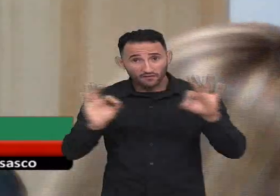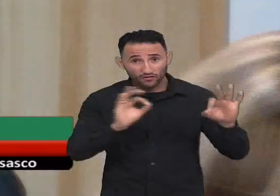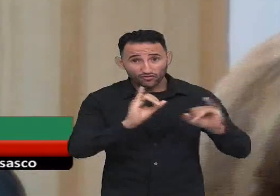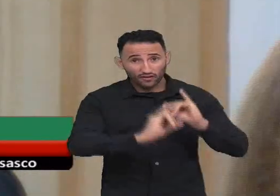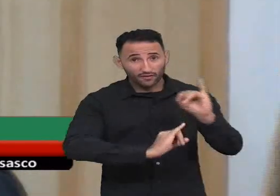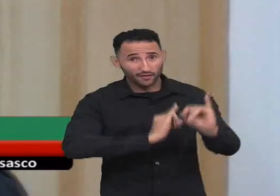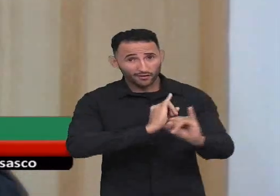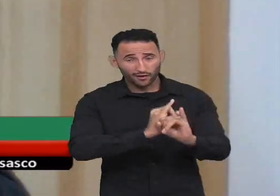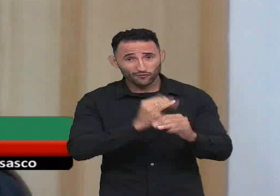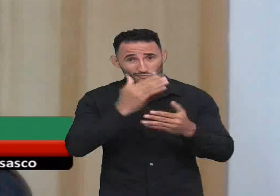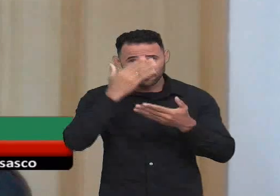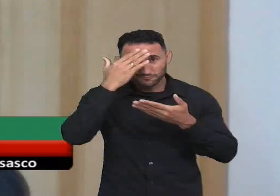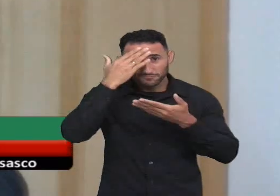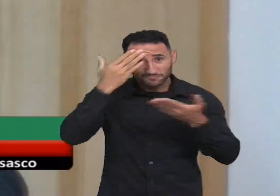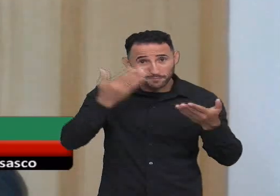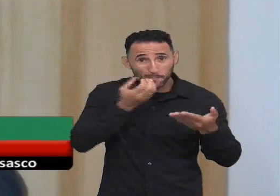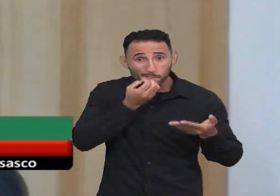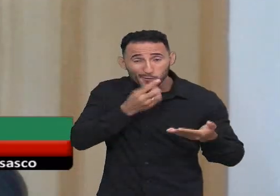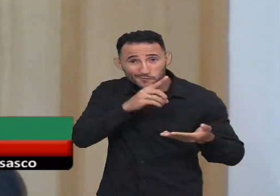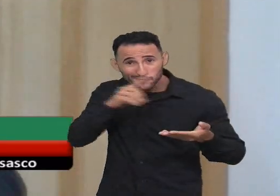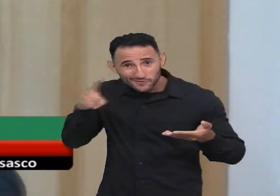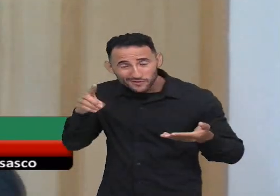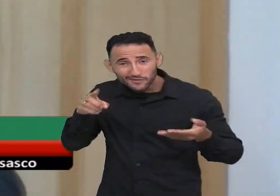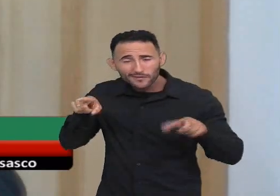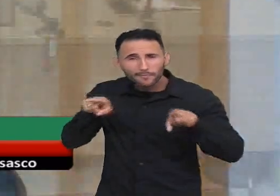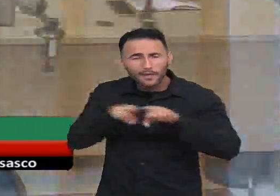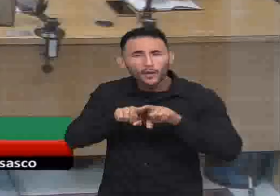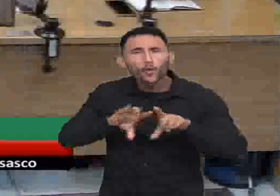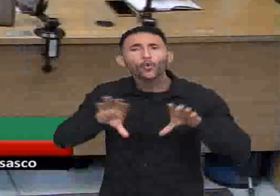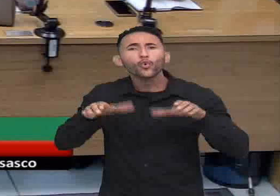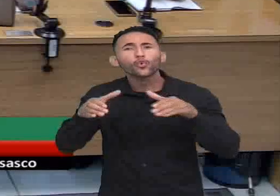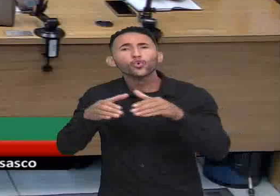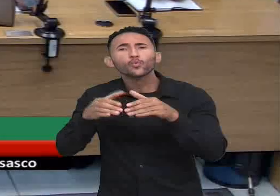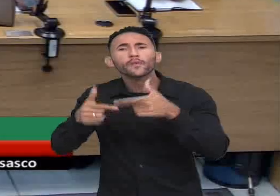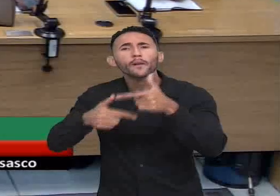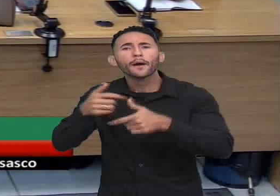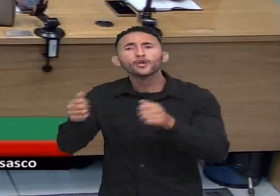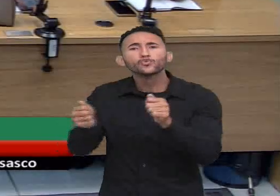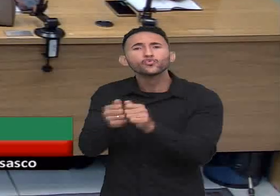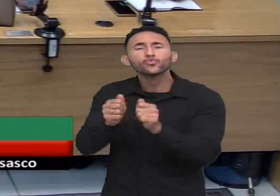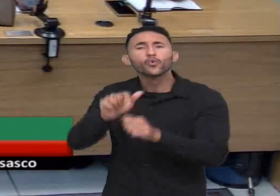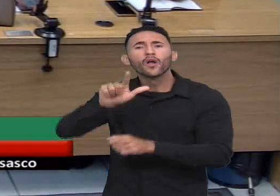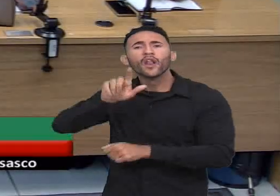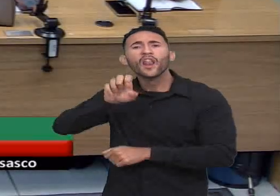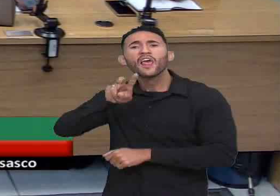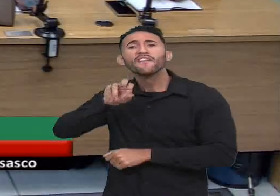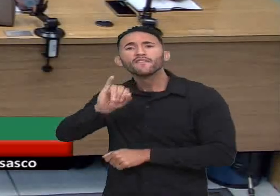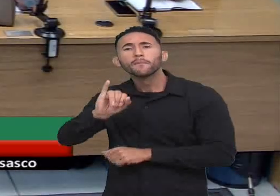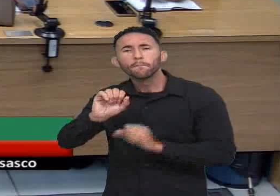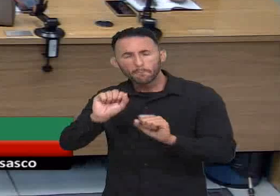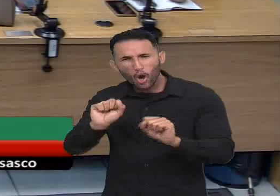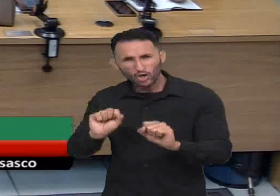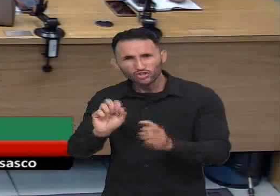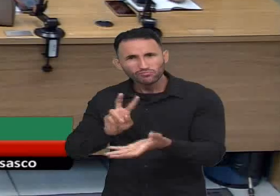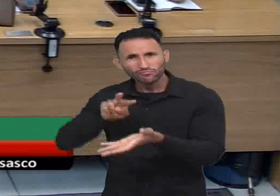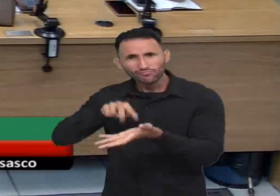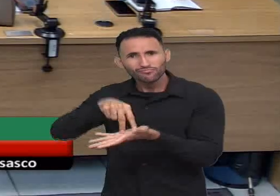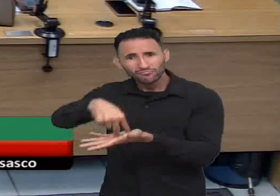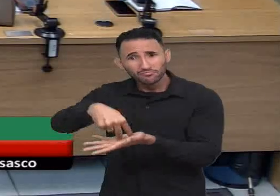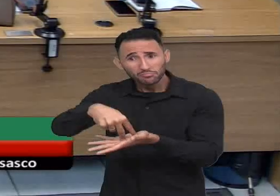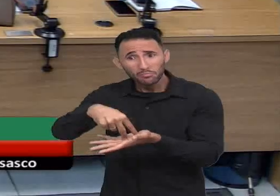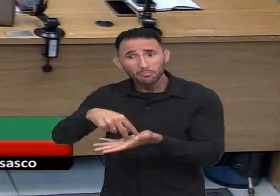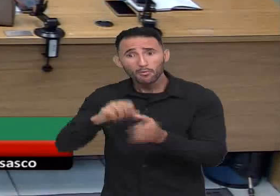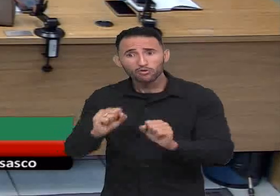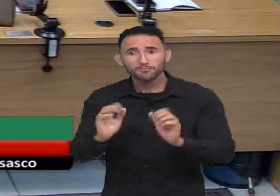Gostaria que, por gentileza, o Levi e sua equipe ficassem de pé com a sua família, por gentileza, para a gente dar uma salva de palmas em primeiro lugar, por